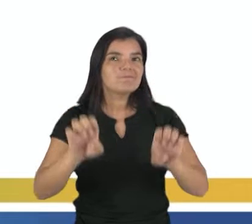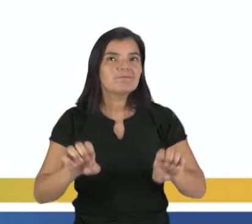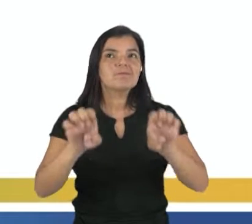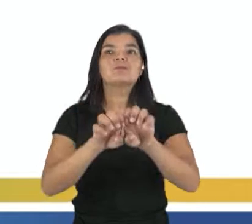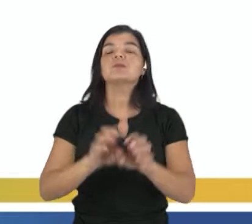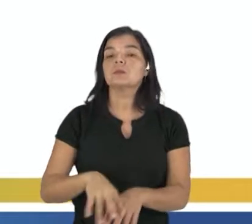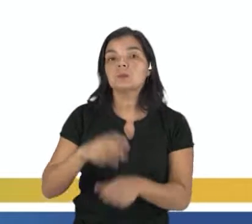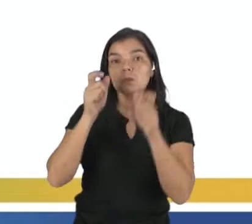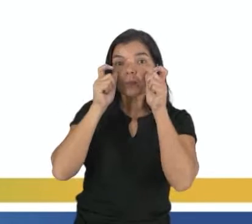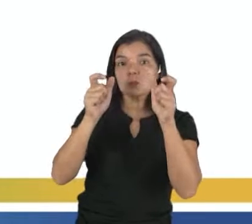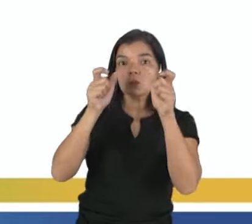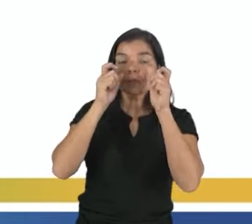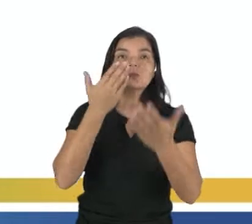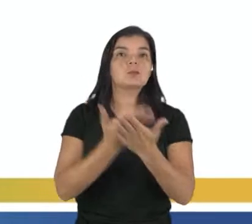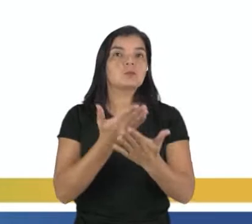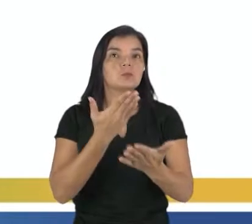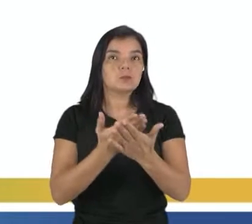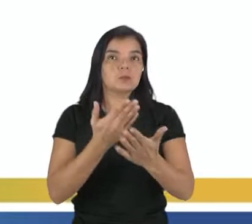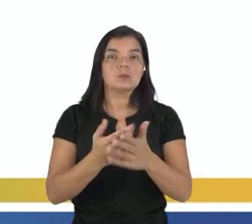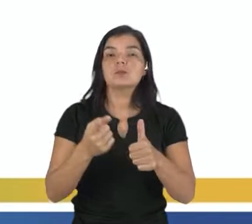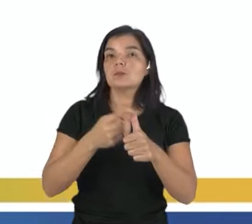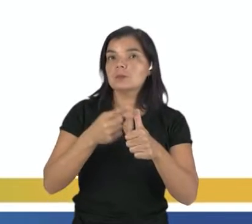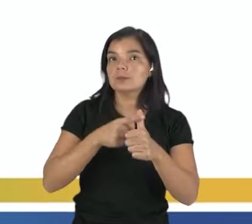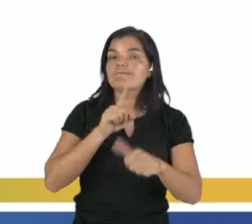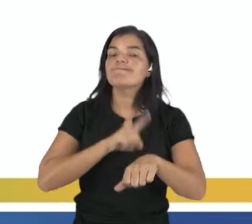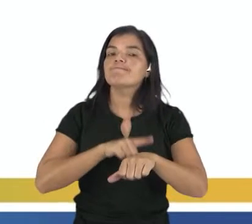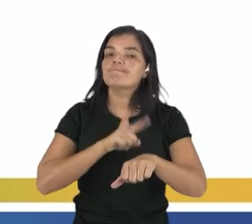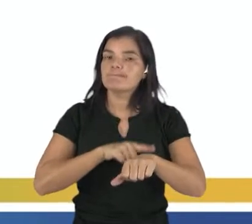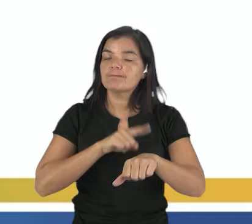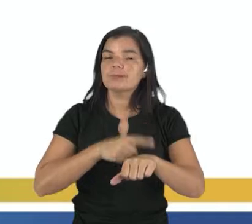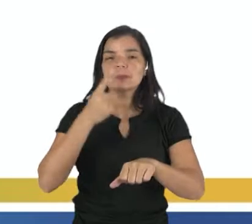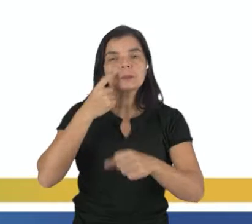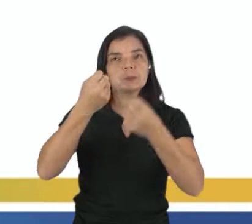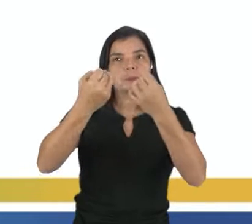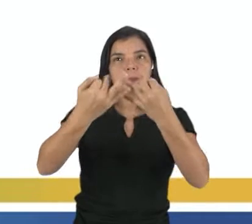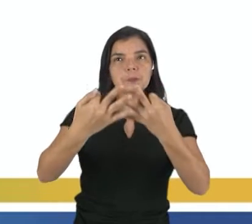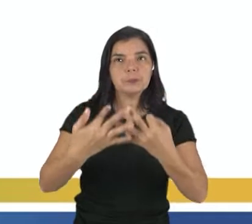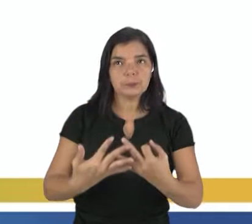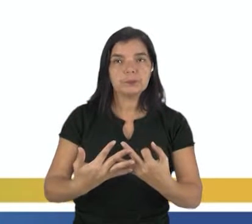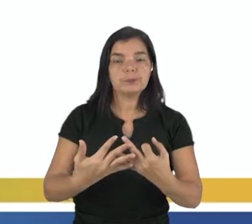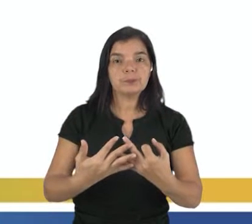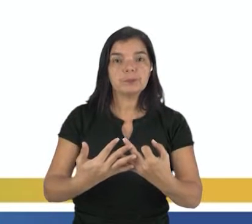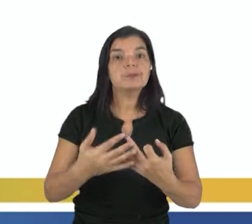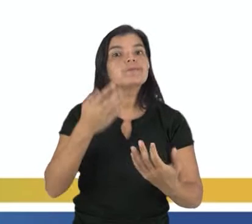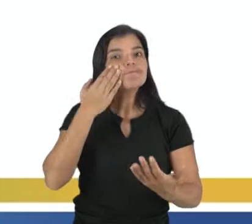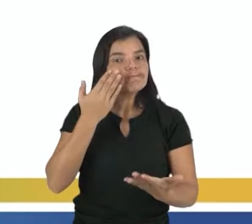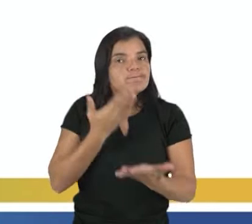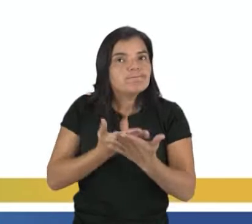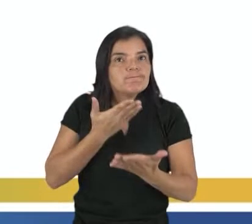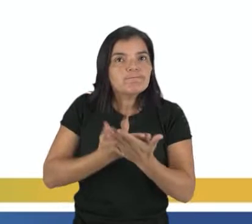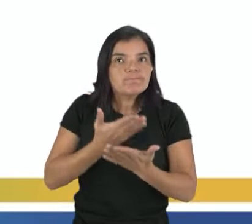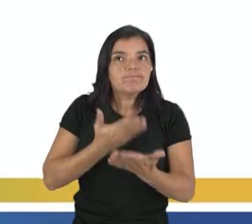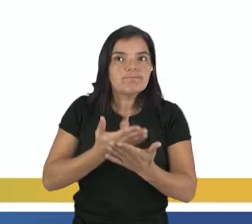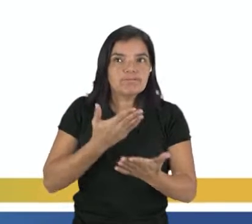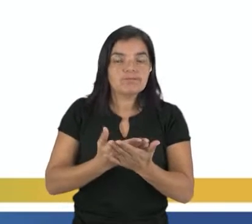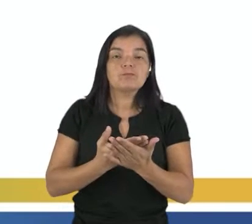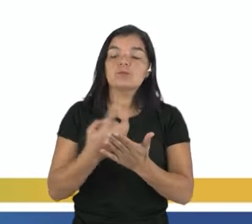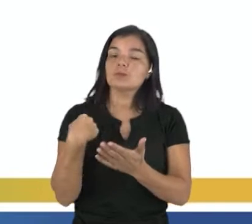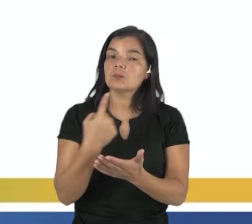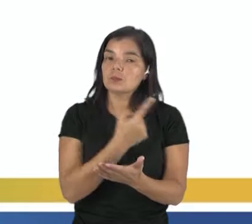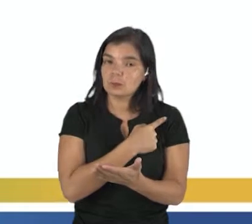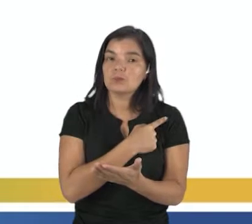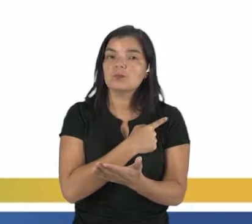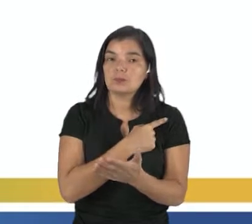do momento que interessar ao nosso estudo nesse primeiro momento é a gente vai abordar as